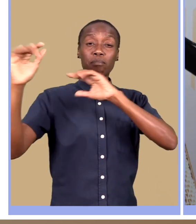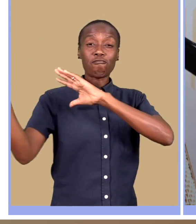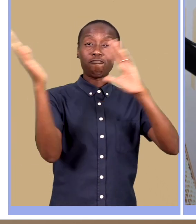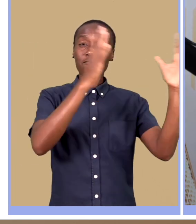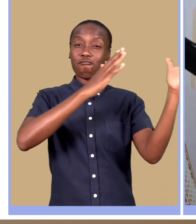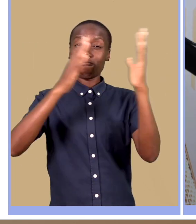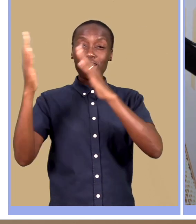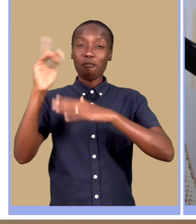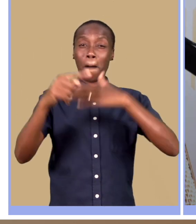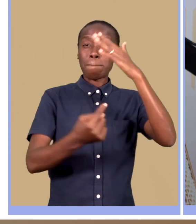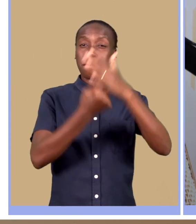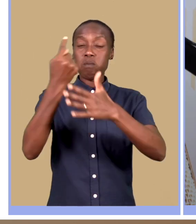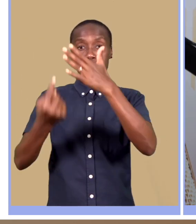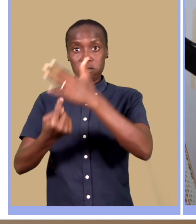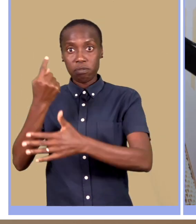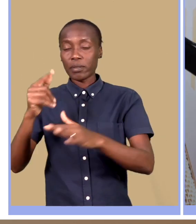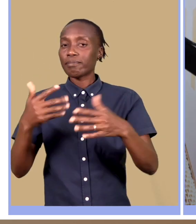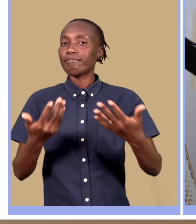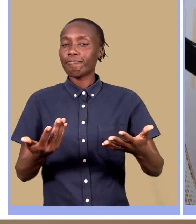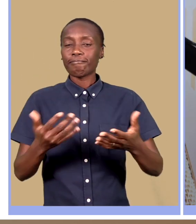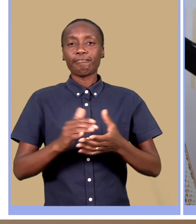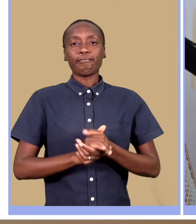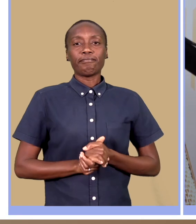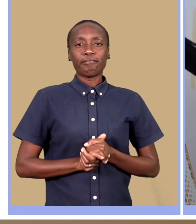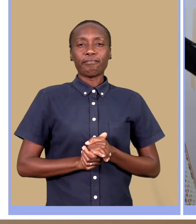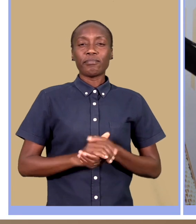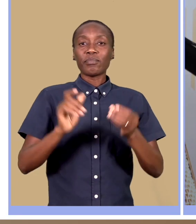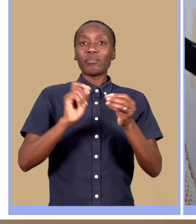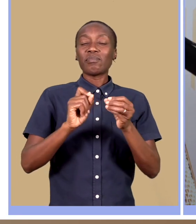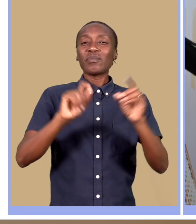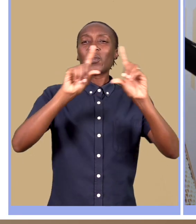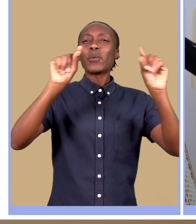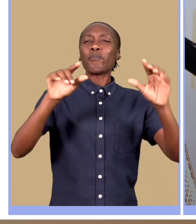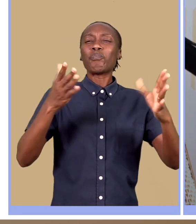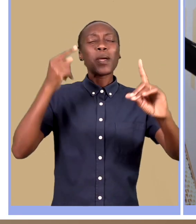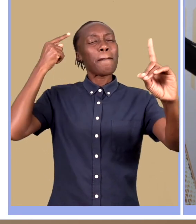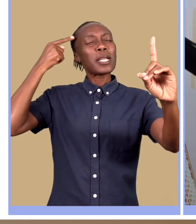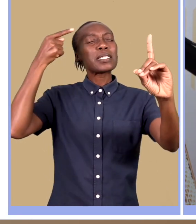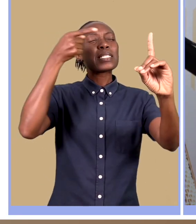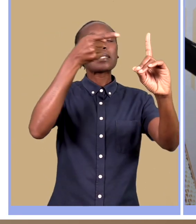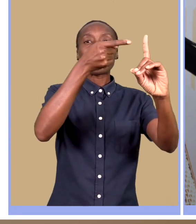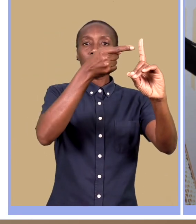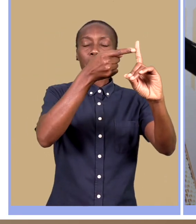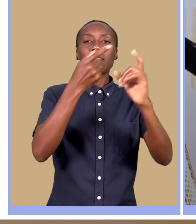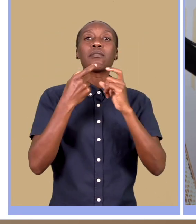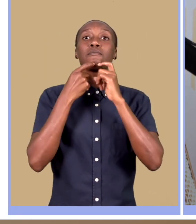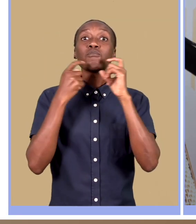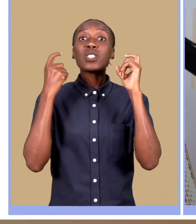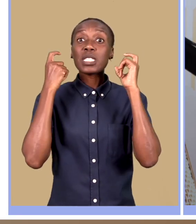climáticas e desastres ambientais. Se formos a ver a literatura, principalmente